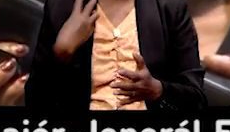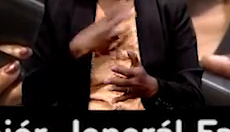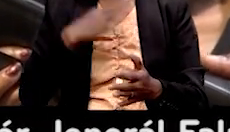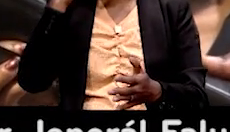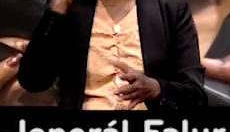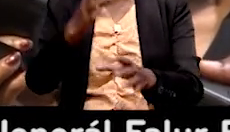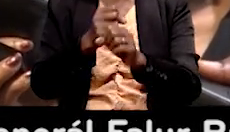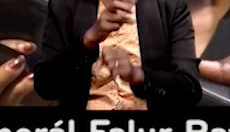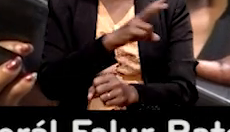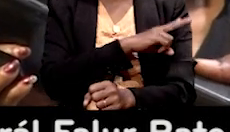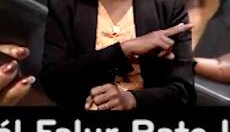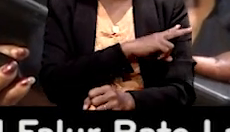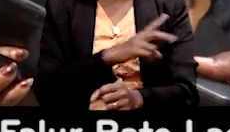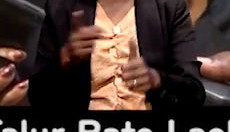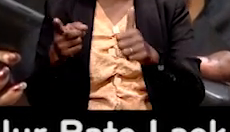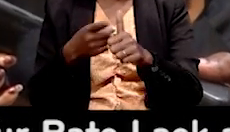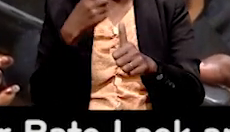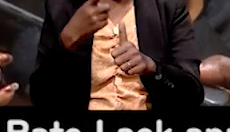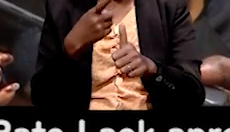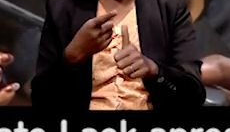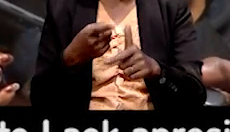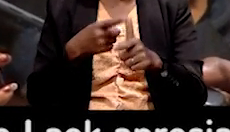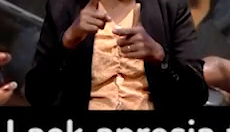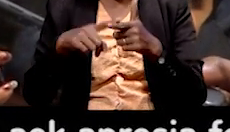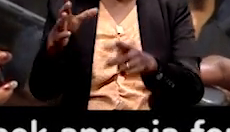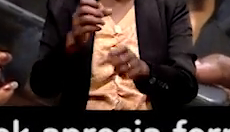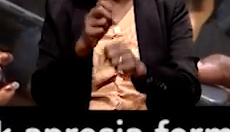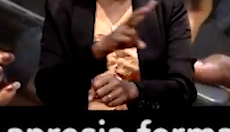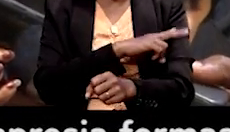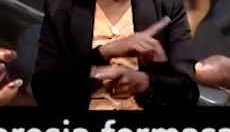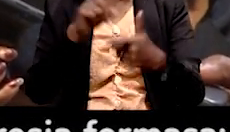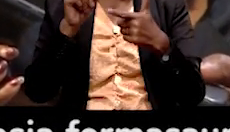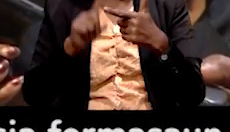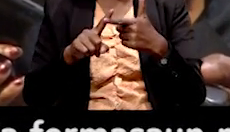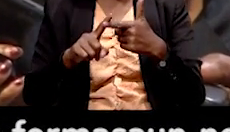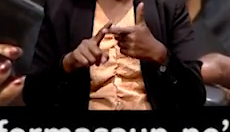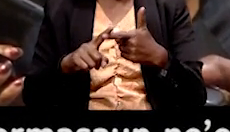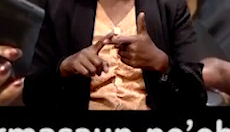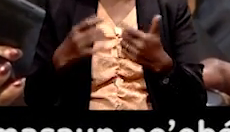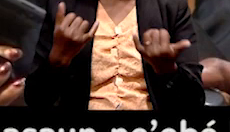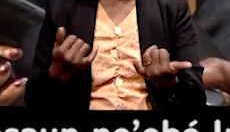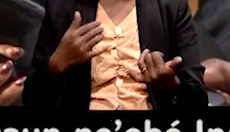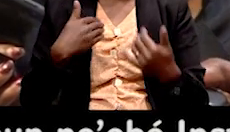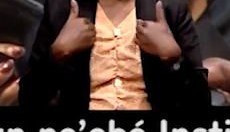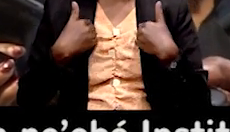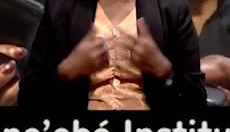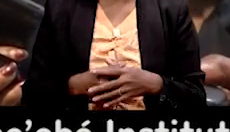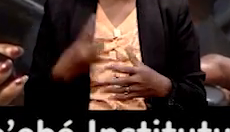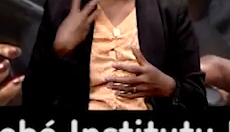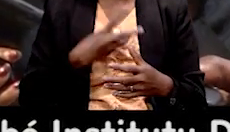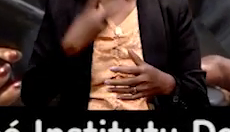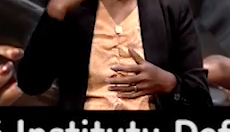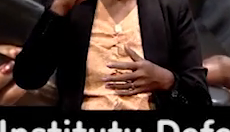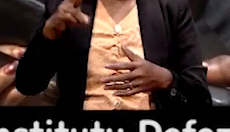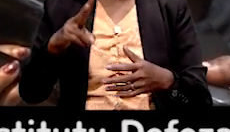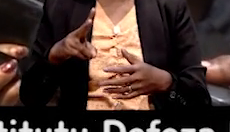tena primeira dose e sira atu simu fal segunda dose infelizmente situasaun dan e acontece. Mas hareba corrente malir in